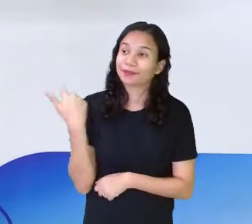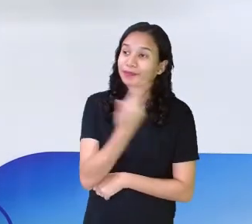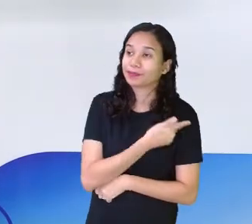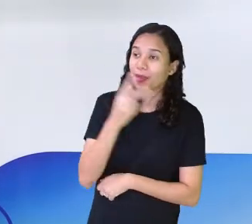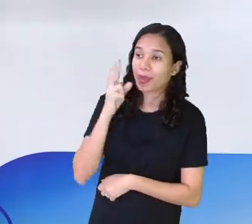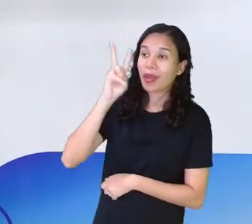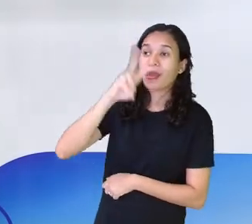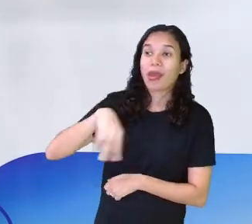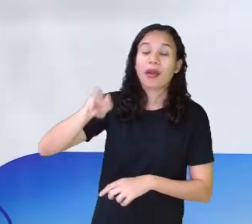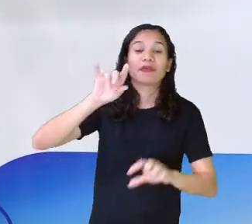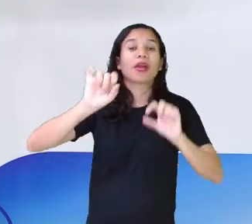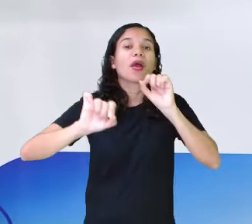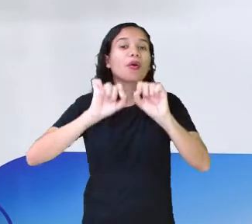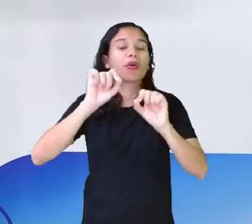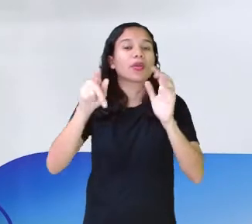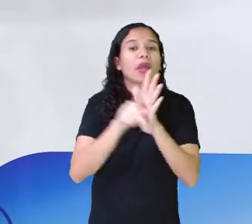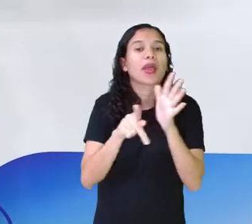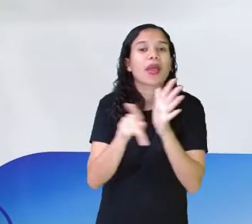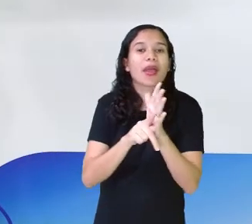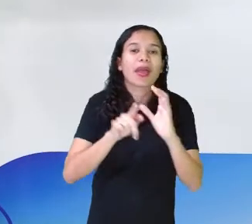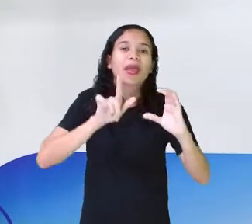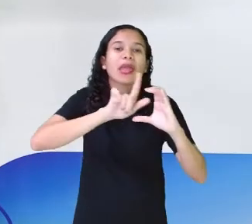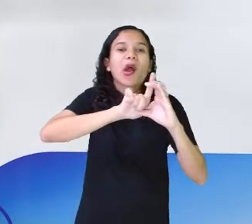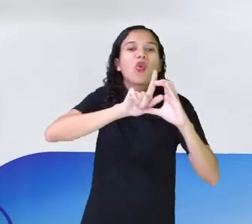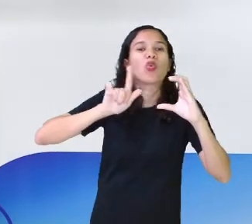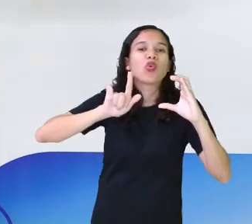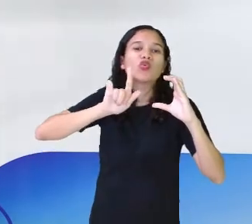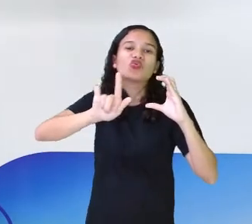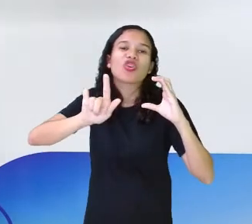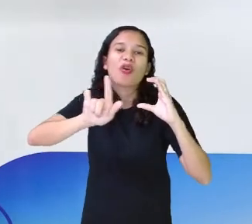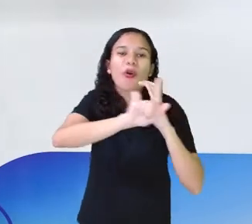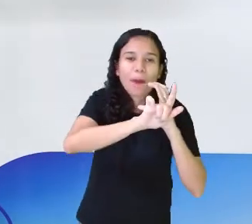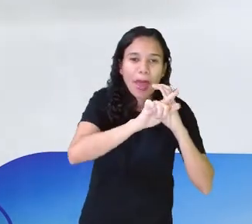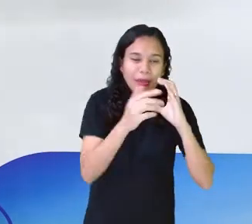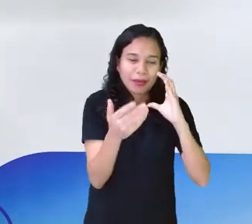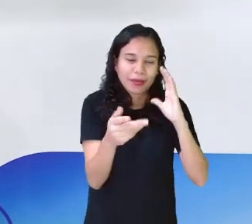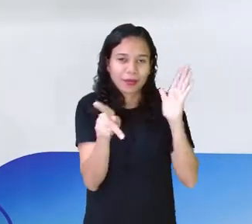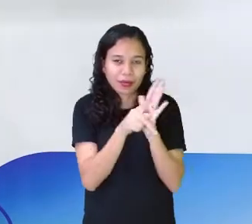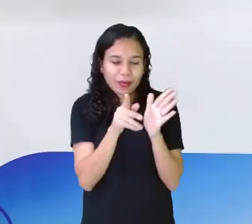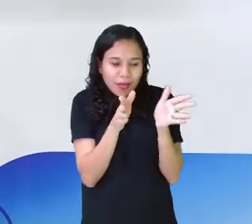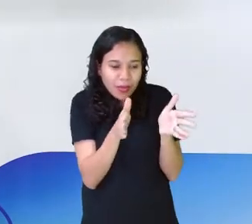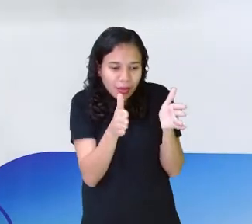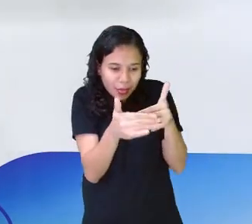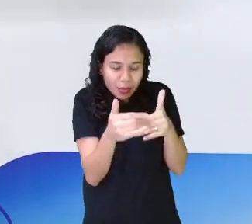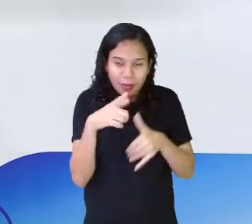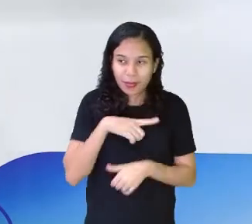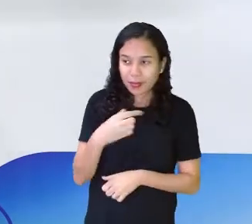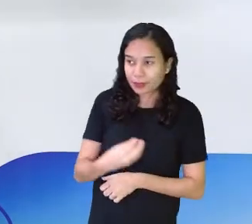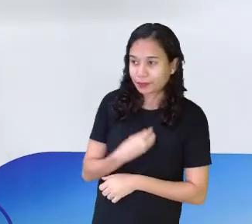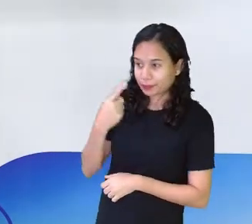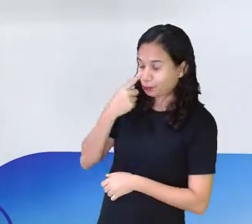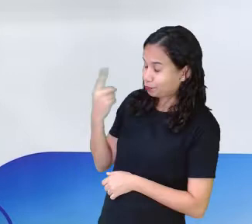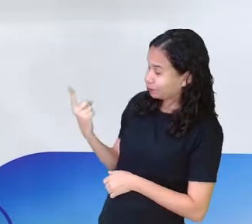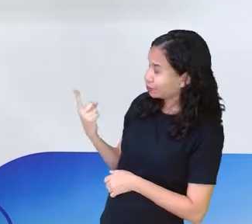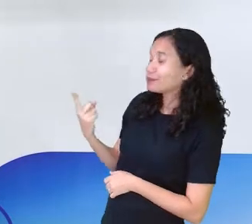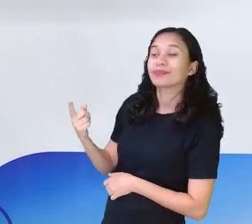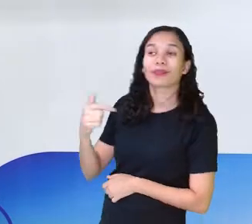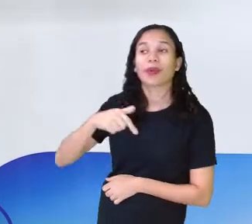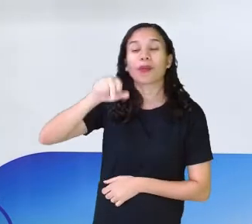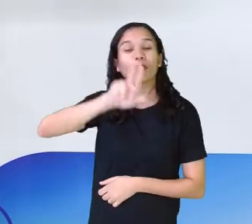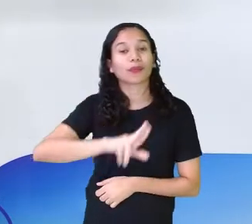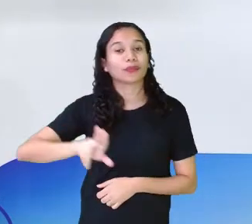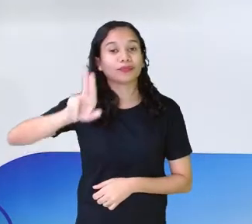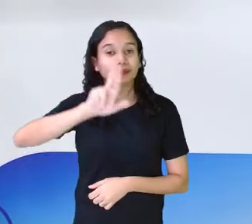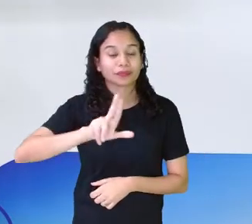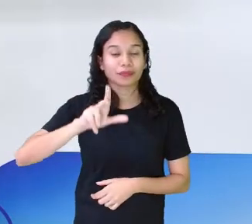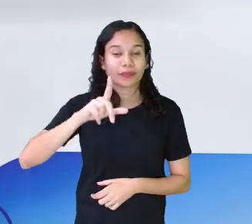já vai para os sólidos geométricos aqui, ó. Que são esses que estão aqui do meu lado e que eu